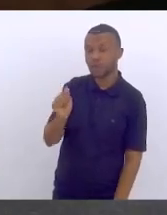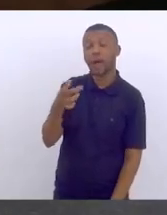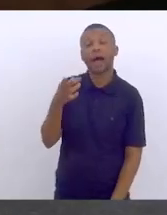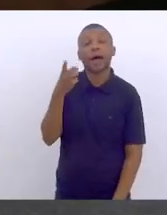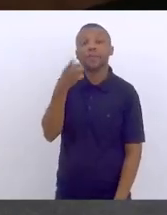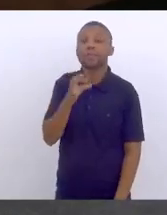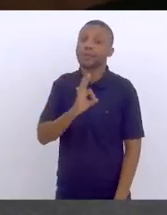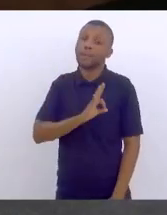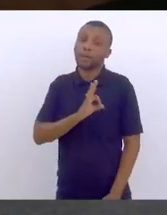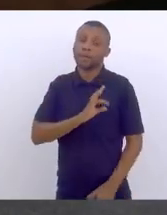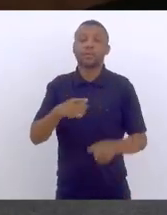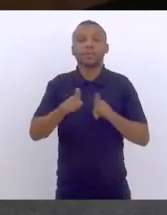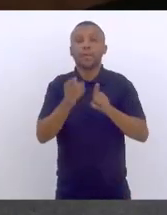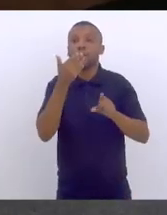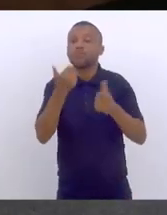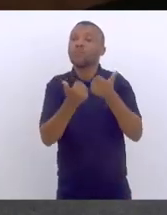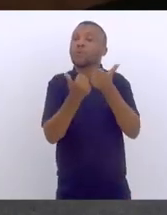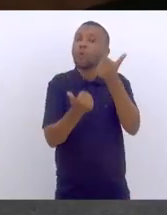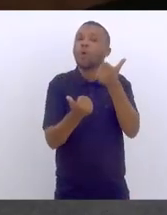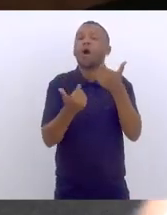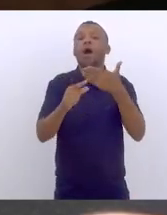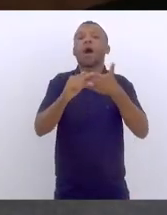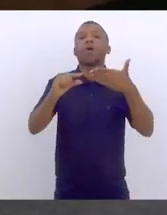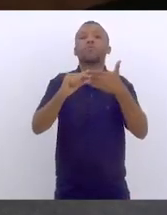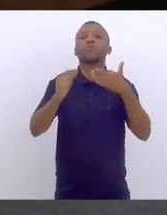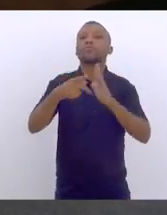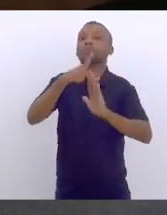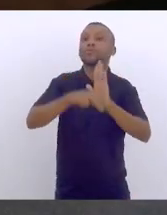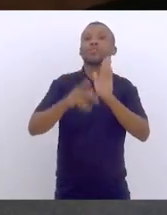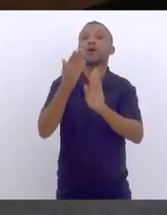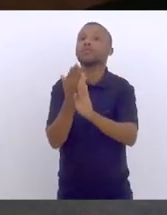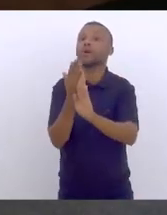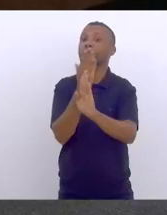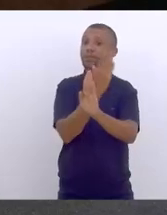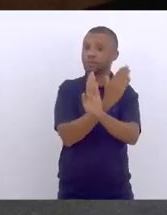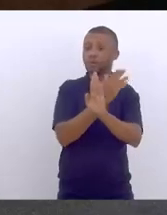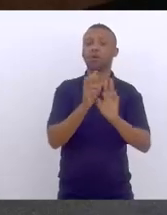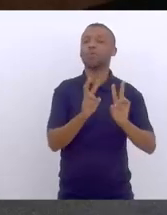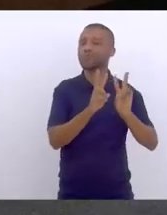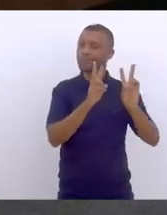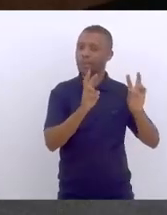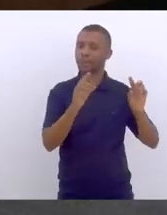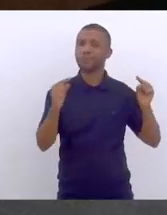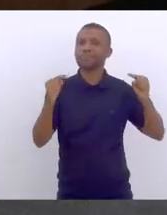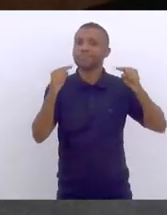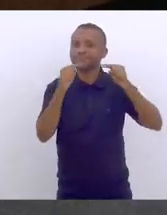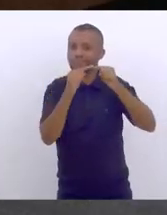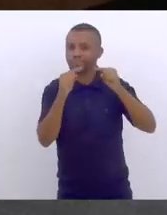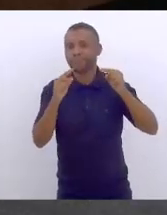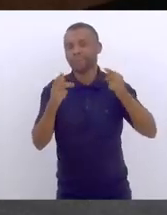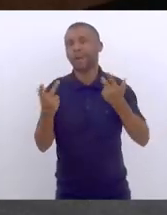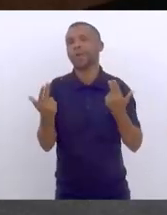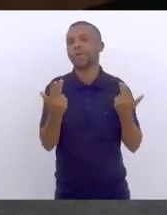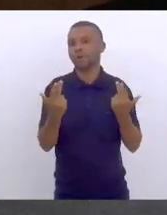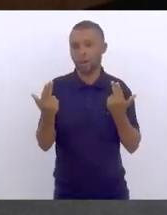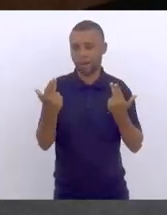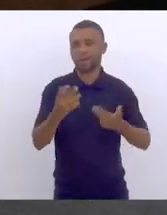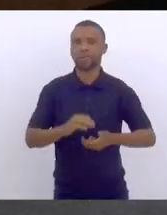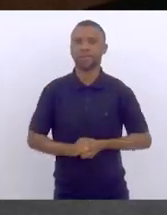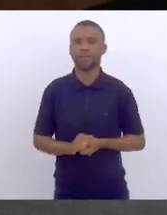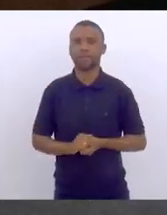agora também é coautora do projeto, porque tinha um projeto anterior com um tema bem assemelhado a esse,